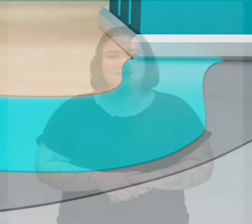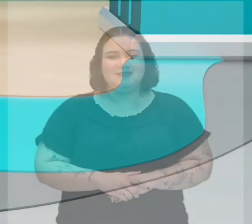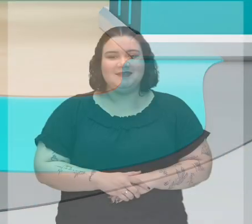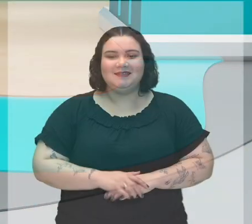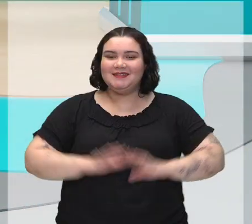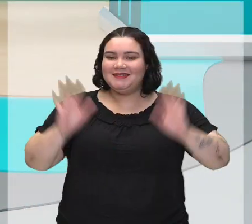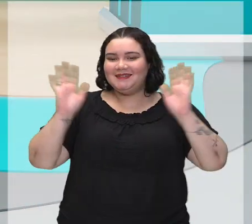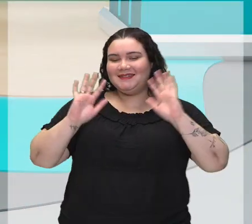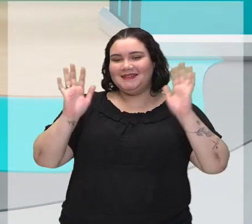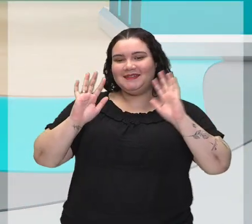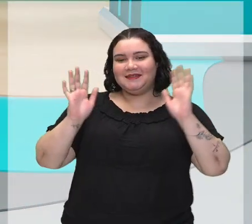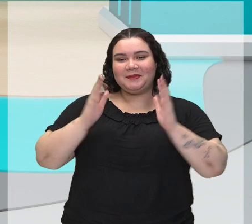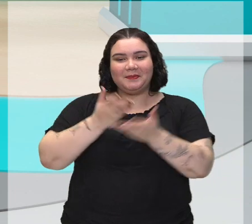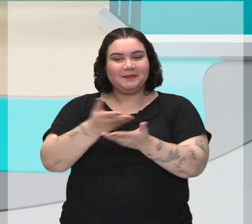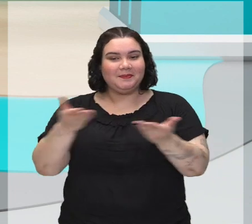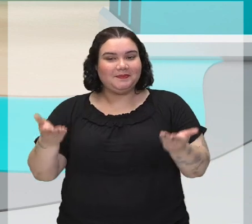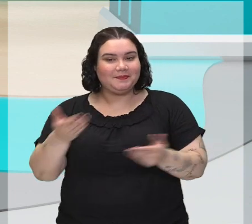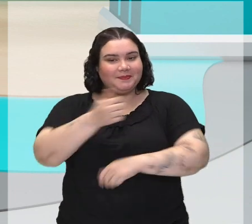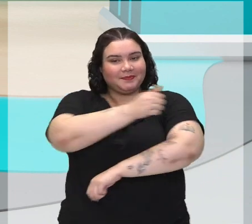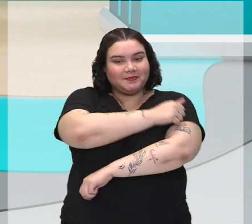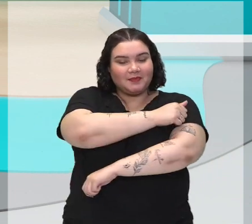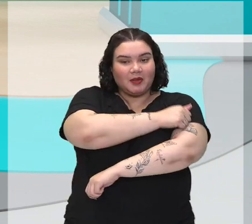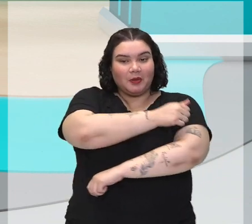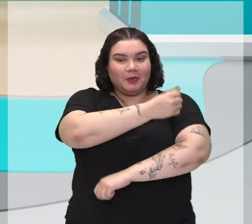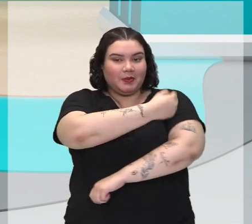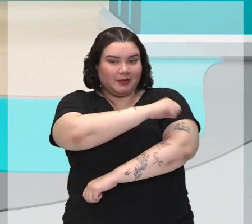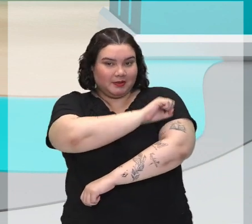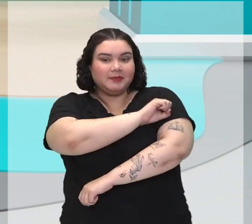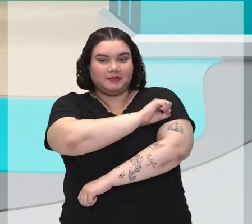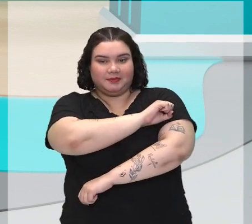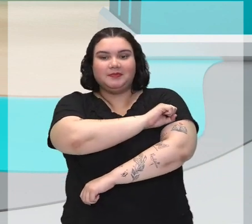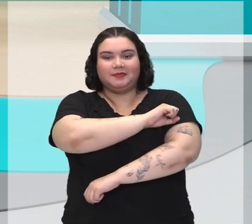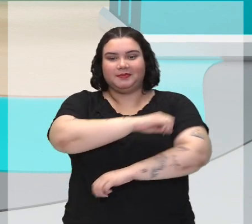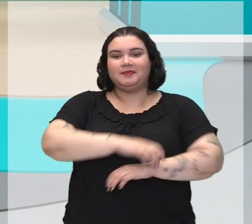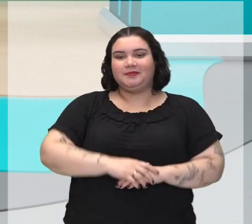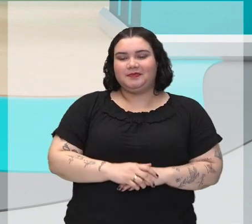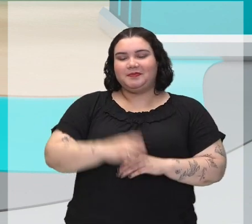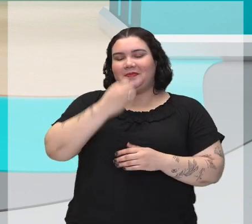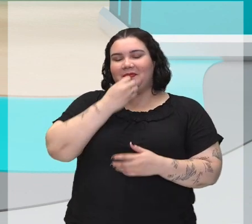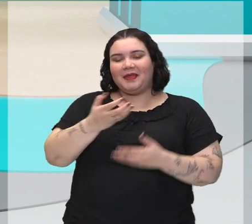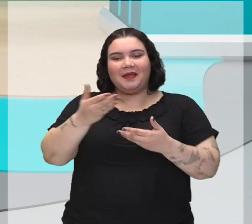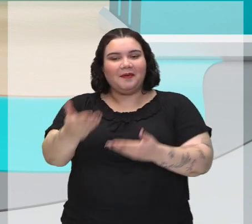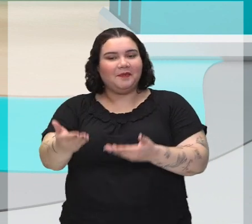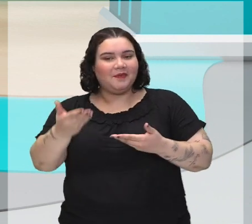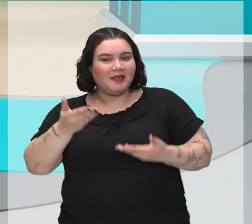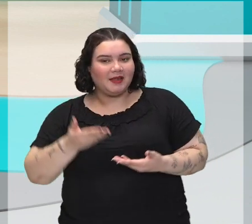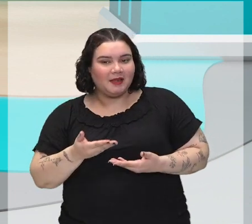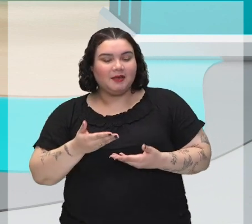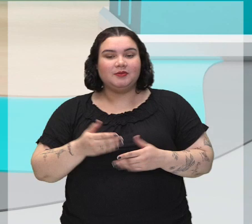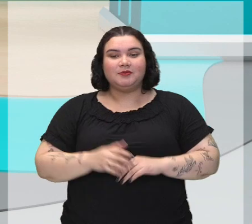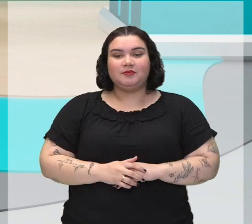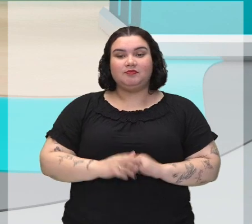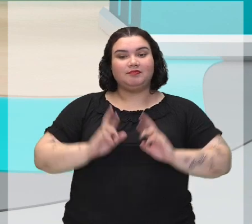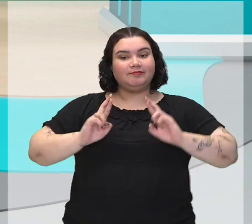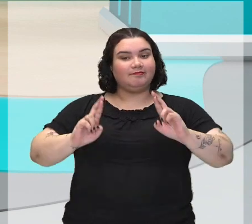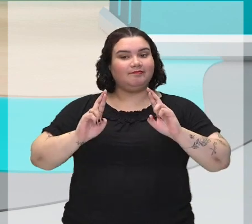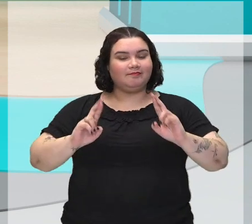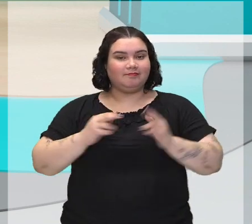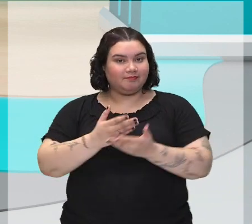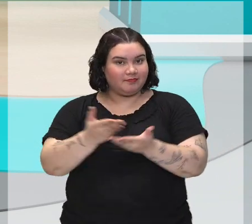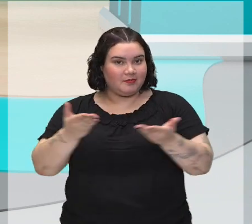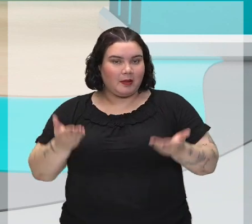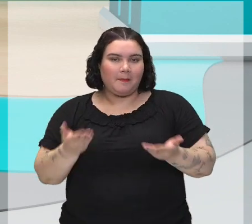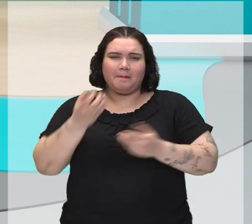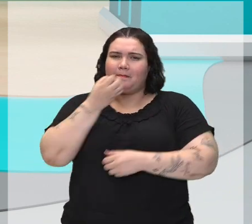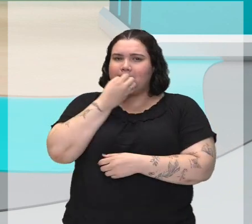Olá, queridos alunos do 8º ano, sejam todos bem-vindos, espero que vocês